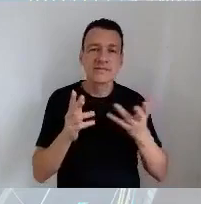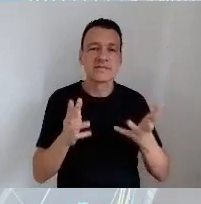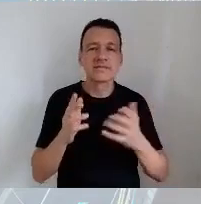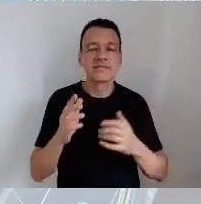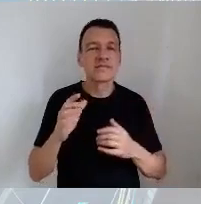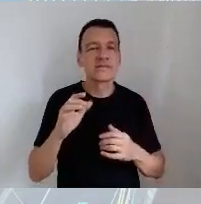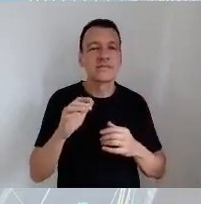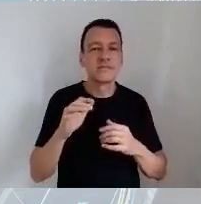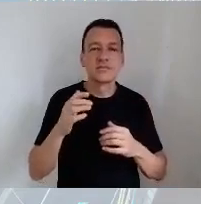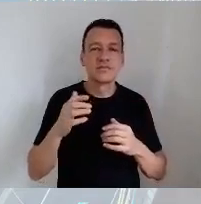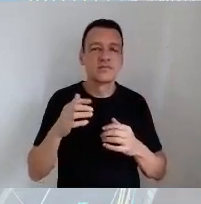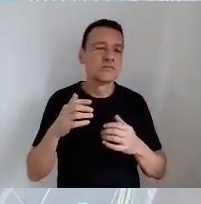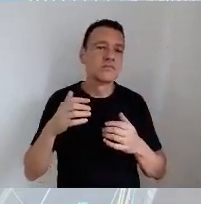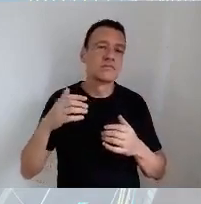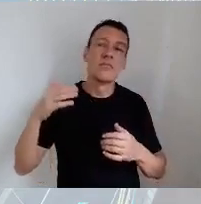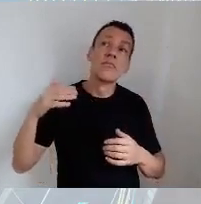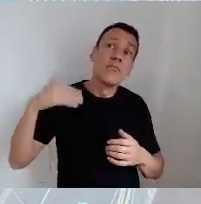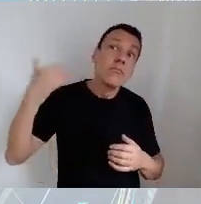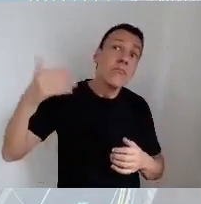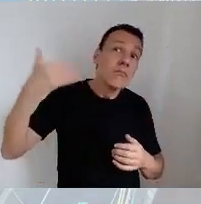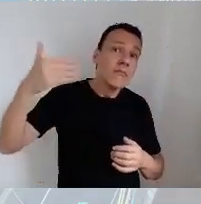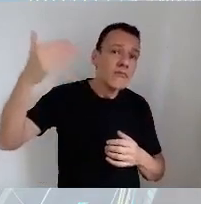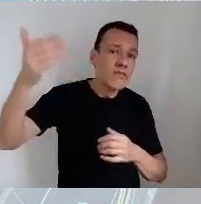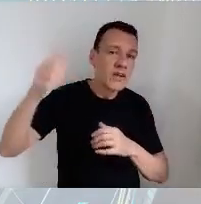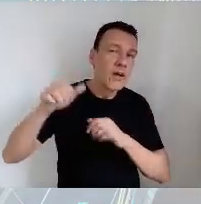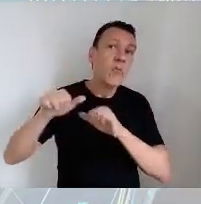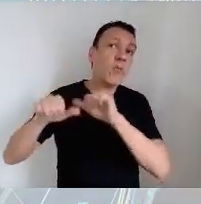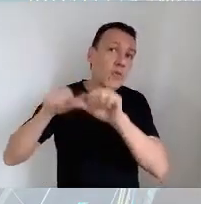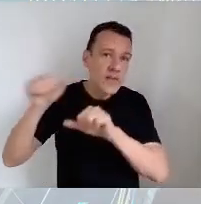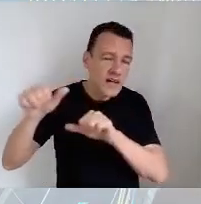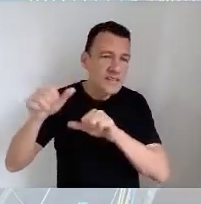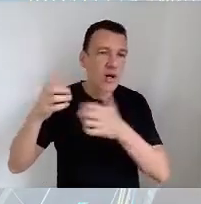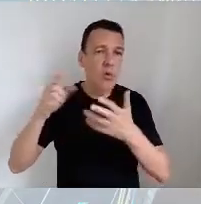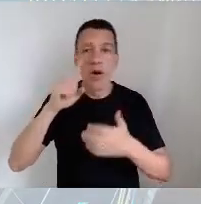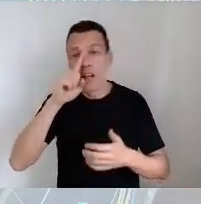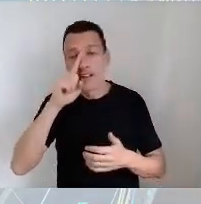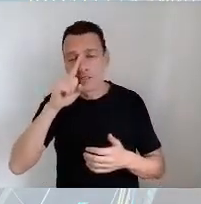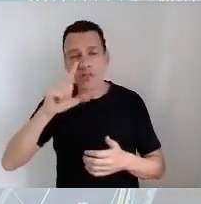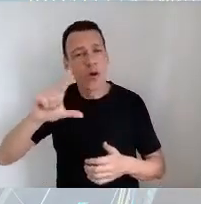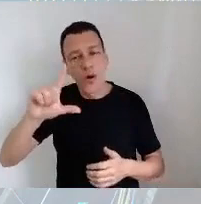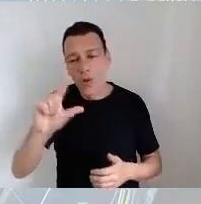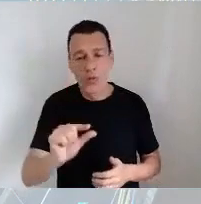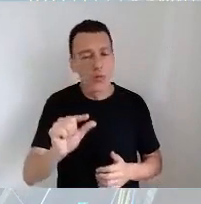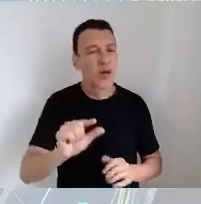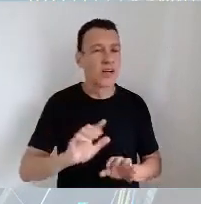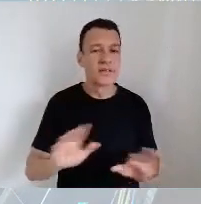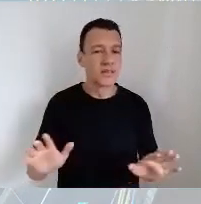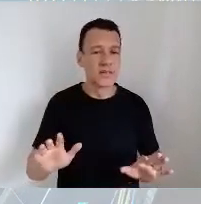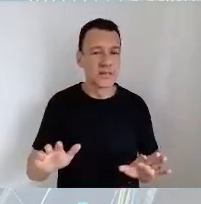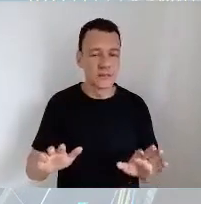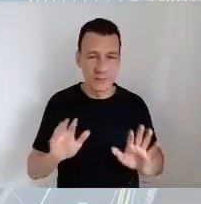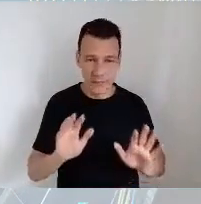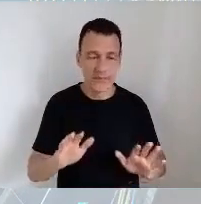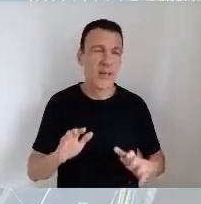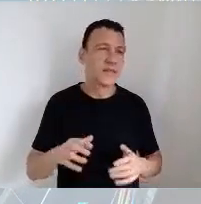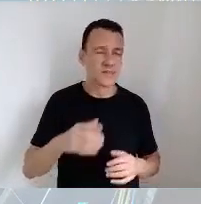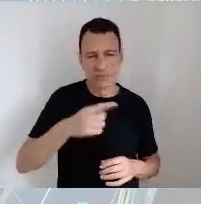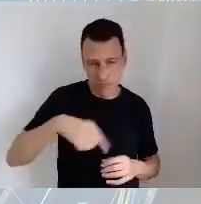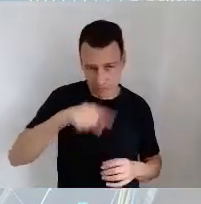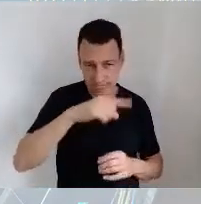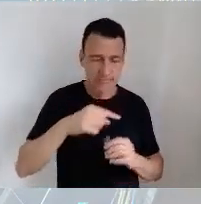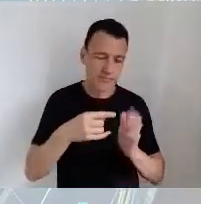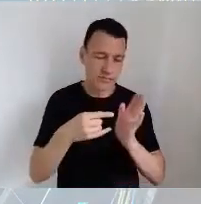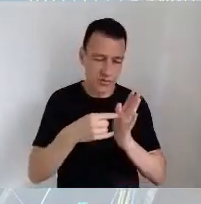mudança ao longo do tempo Perceba como desenvolvedores de software cara muitas vezes você pergunta eh para uma organização você pensa nas organizações